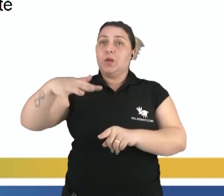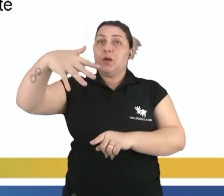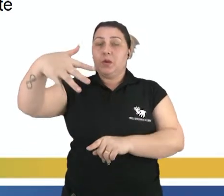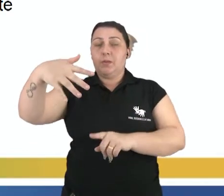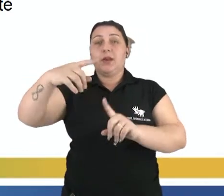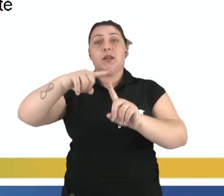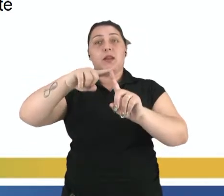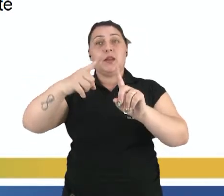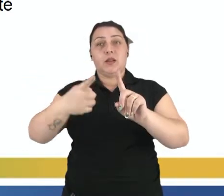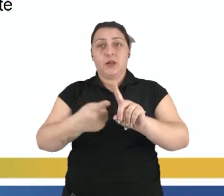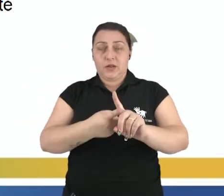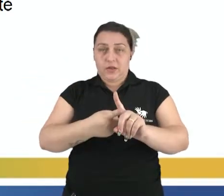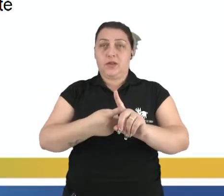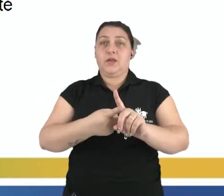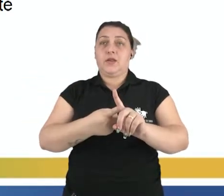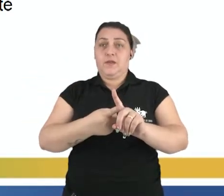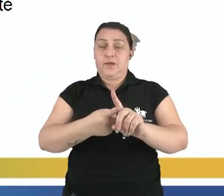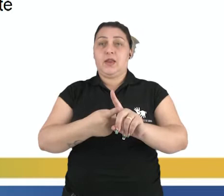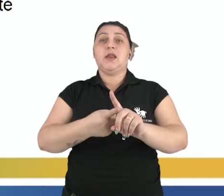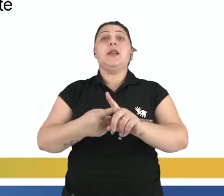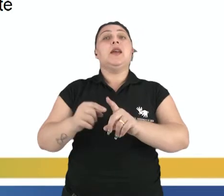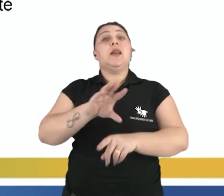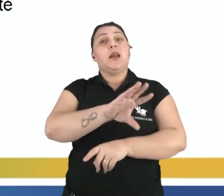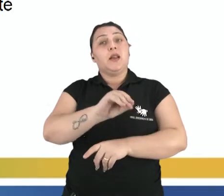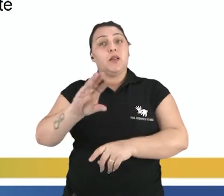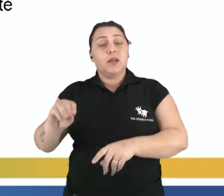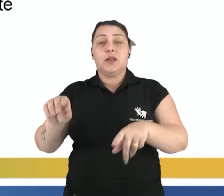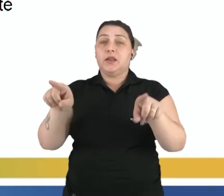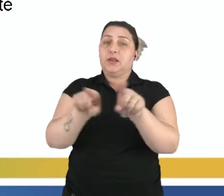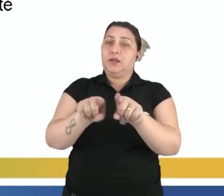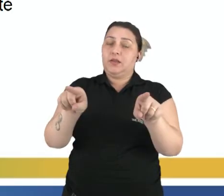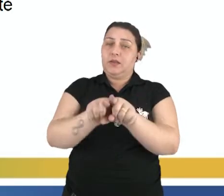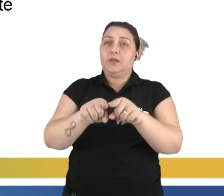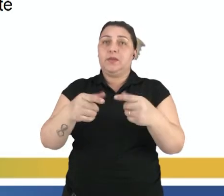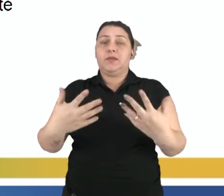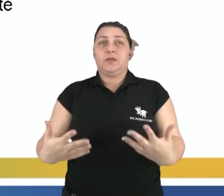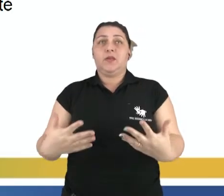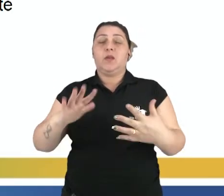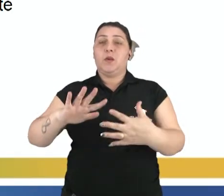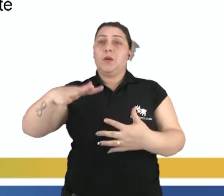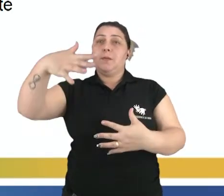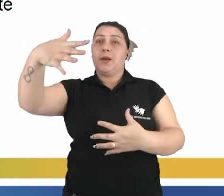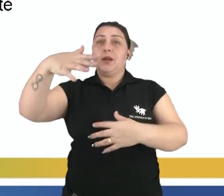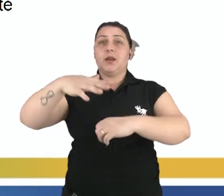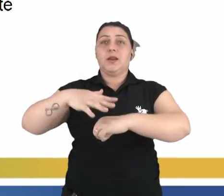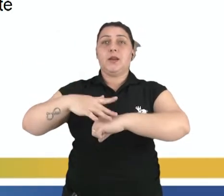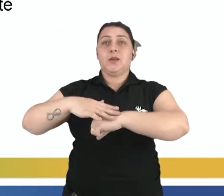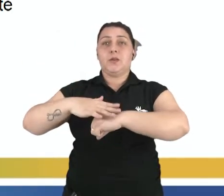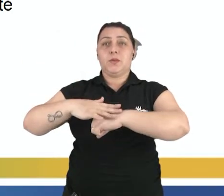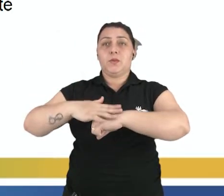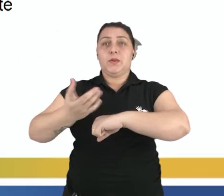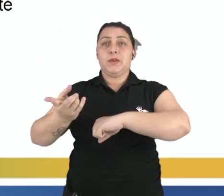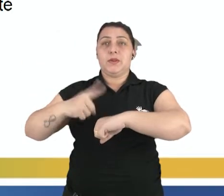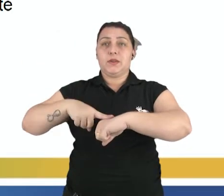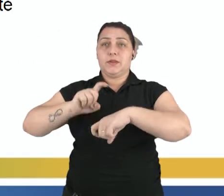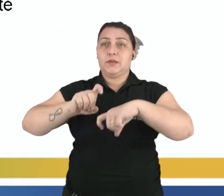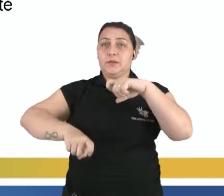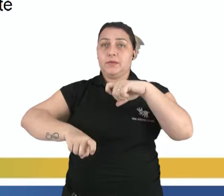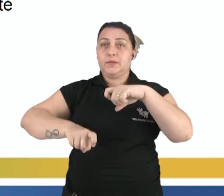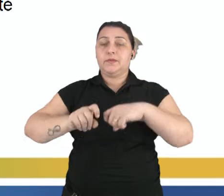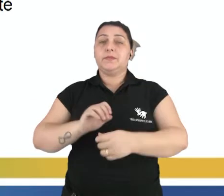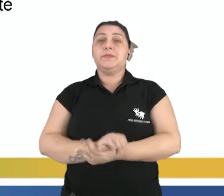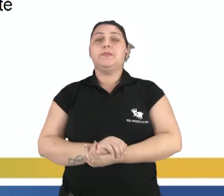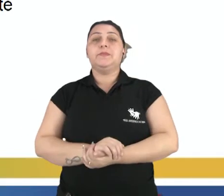da gravidez indesejada em adolescentes e também o aumento de doenças sexualmente